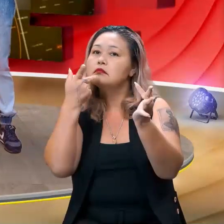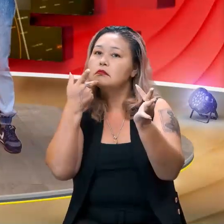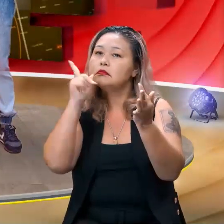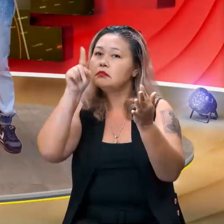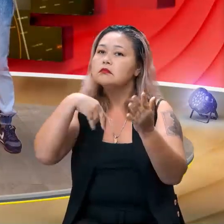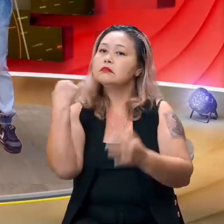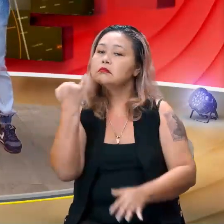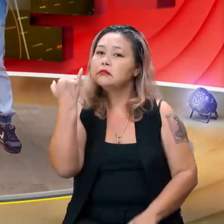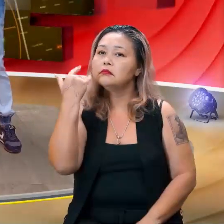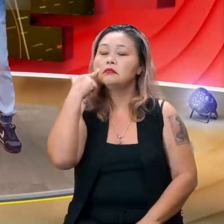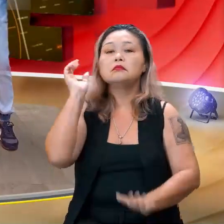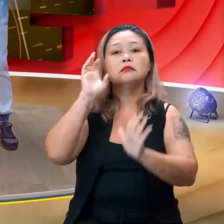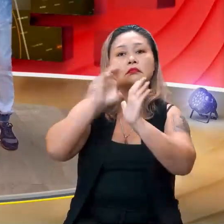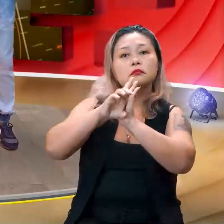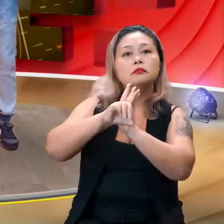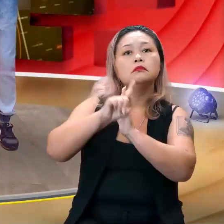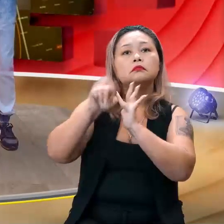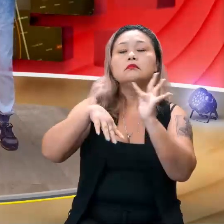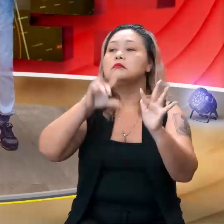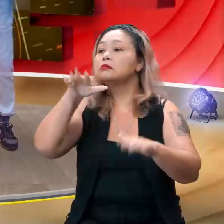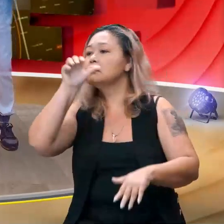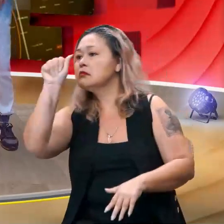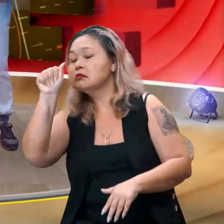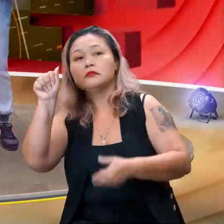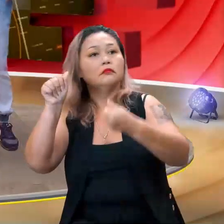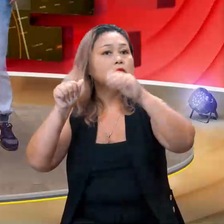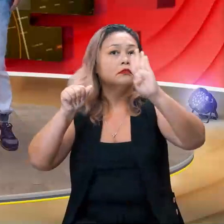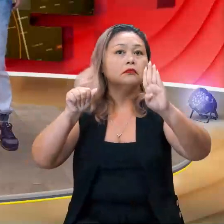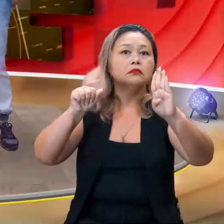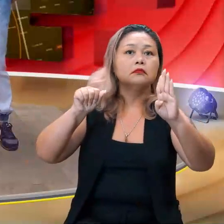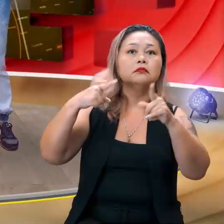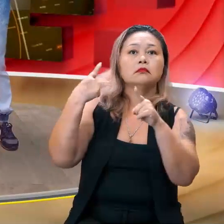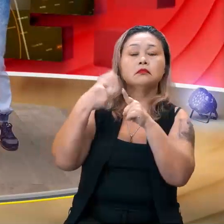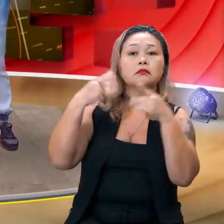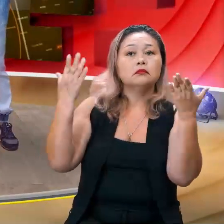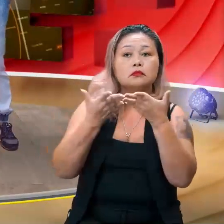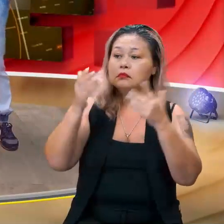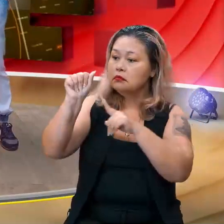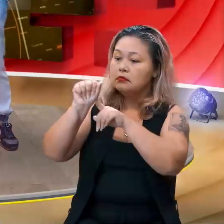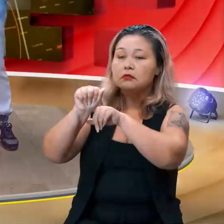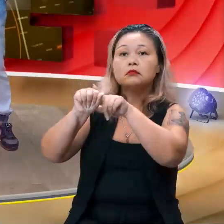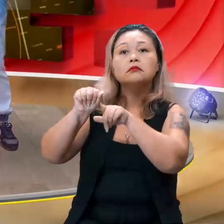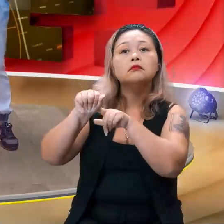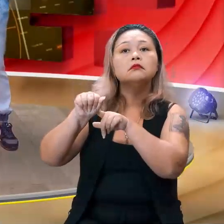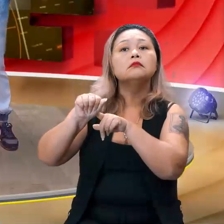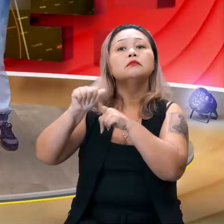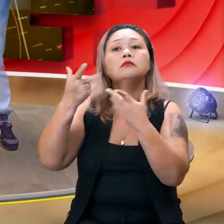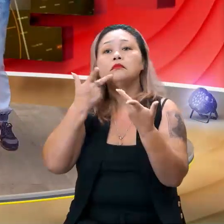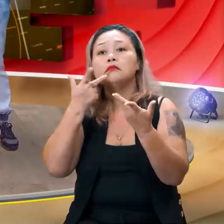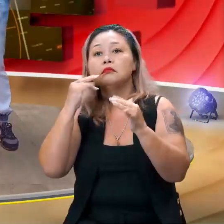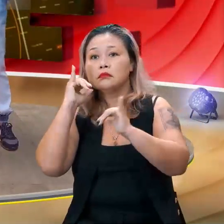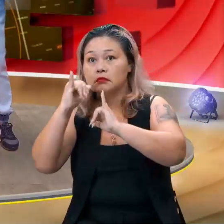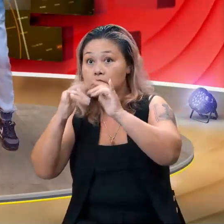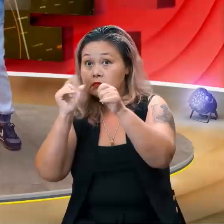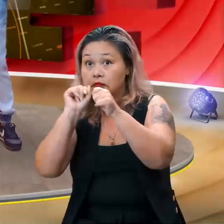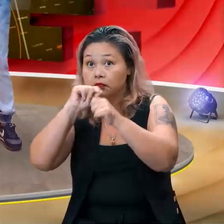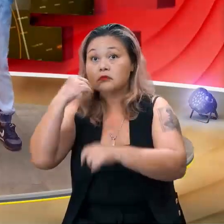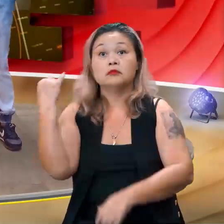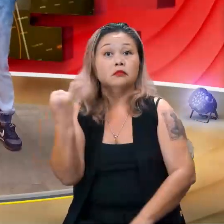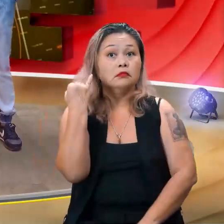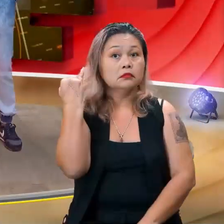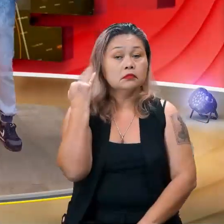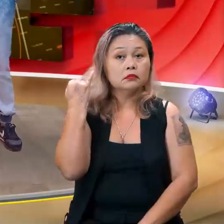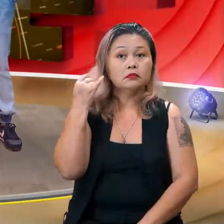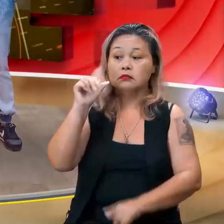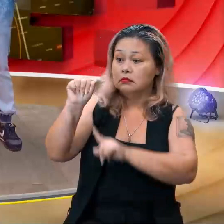entender os conceitos. Os coeficientes. Quem é o A, quem é o B. Por quê? Porque agora o A já está te dizendo alguma coisa importante, né? Se ele